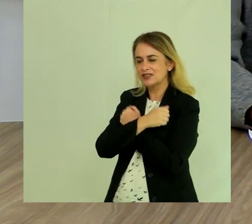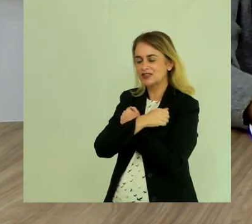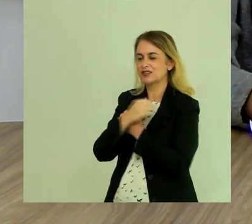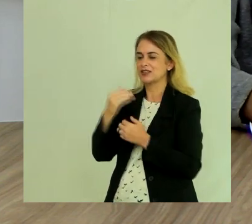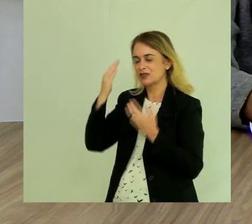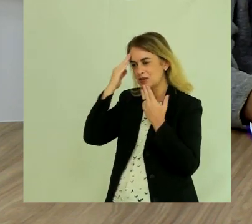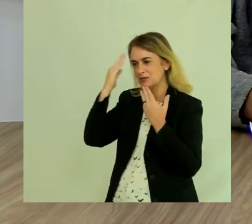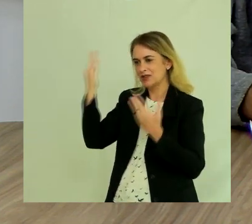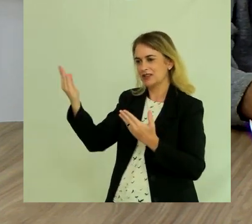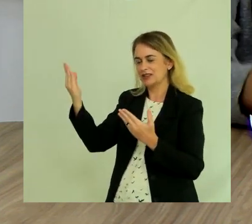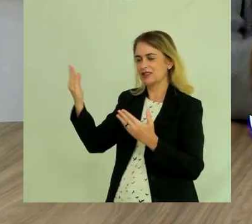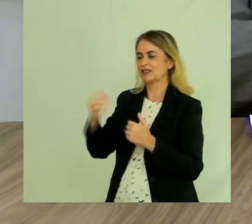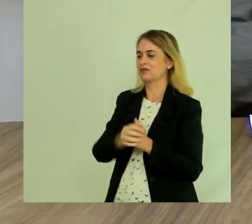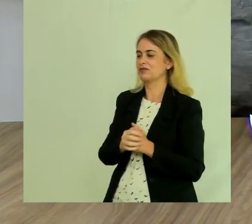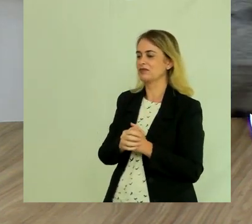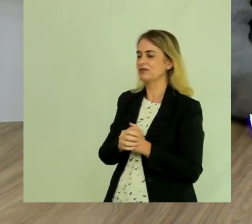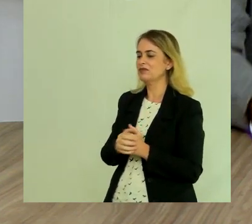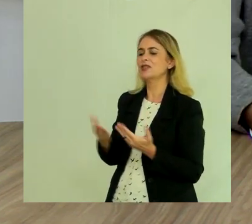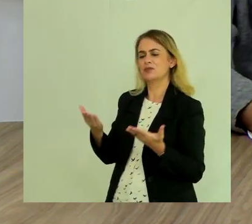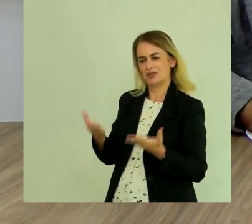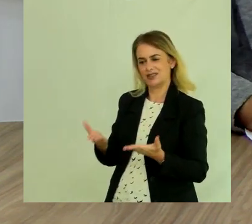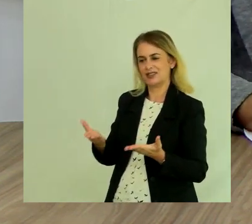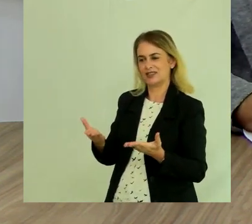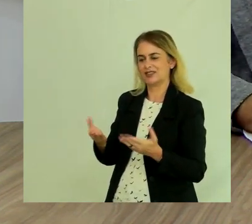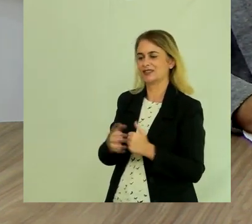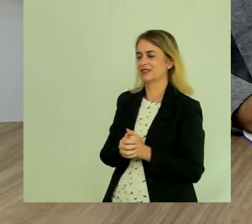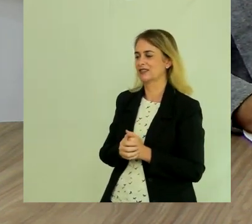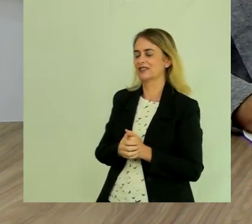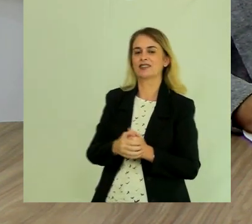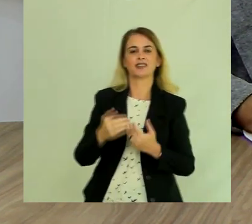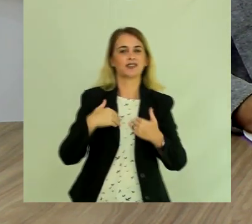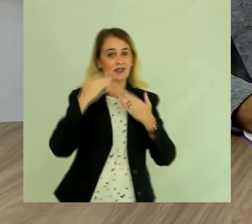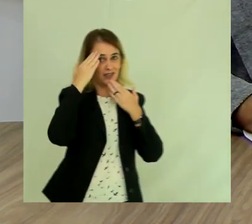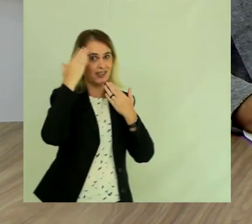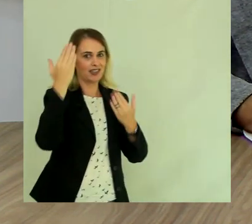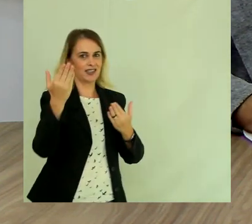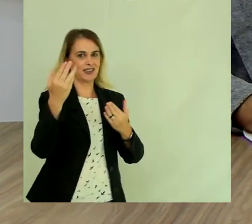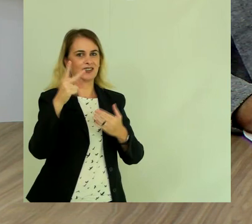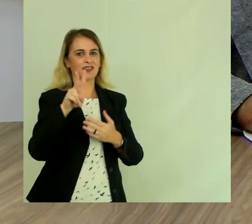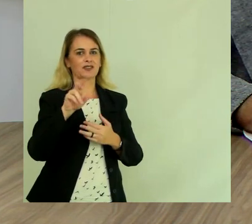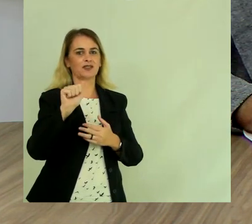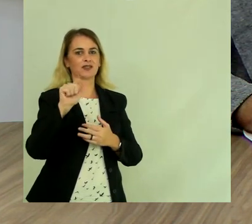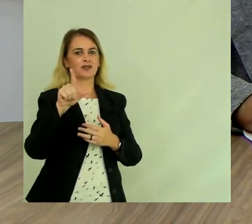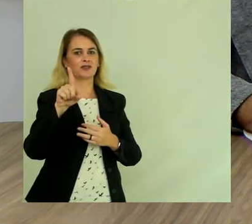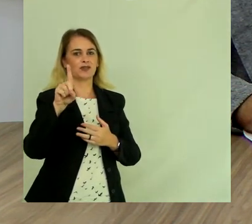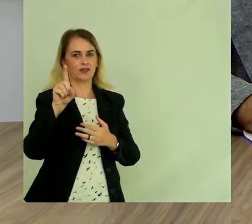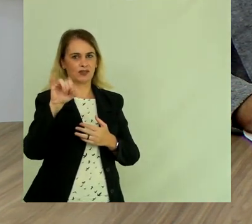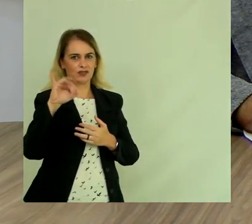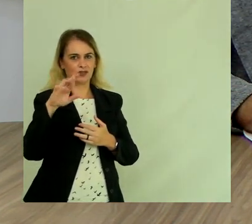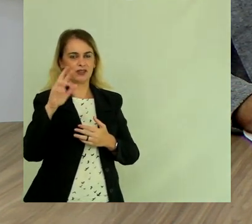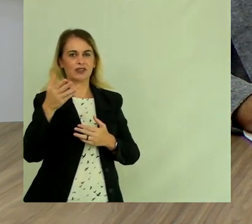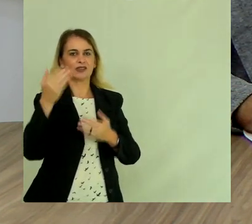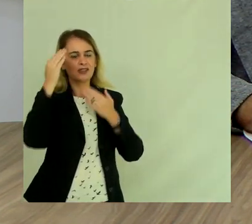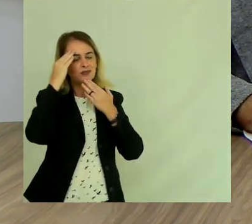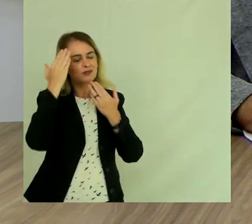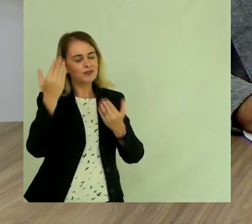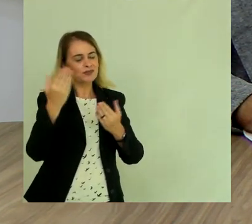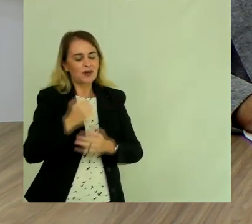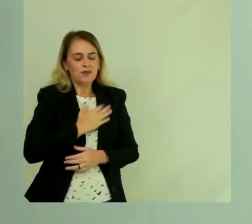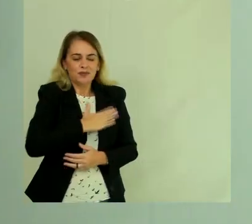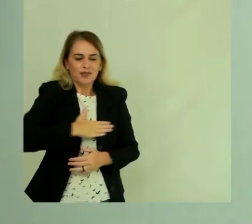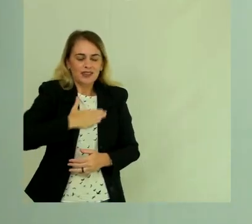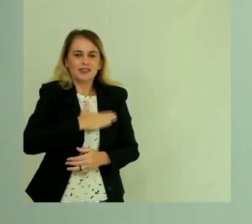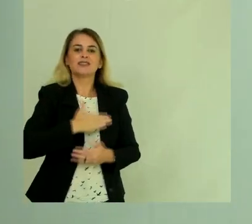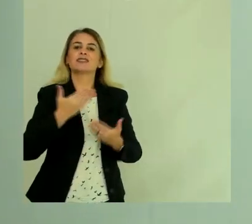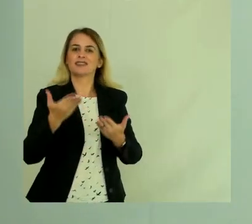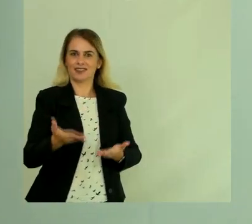sua dedicação e por estar aqui conosco. Eu que agradeço, Valdir, né, por estar aqui. É um grande prazer, né, para